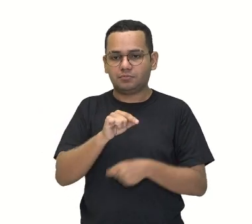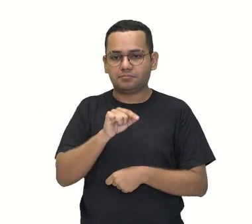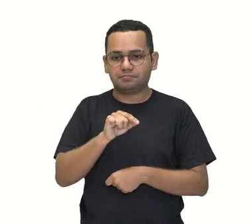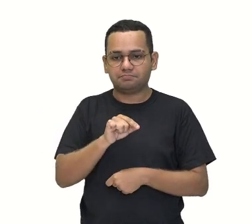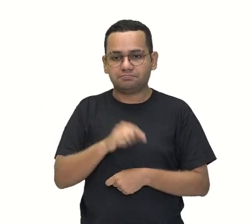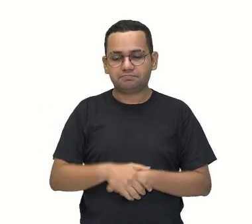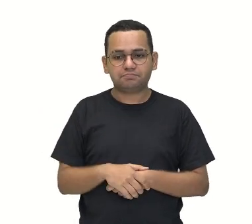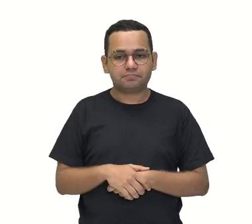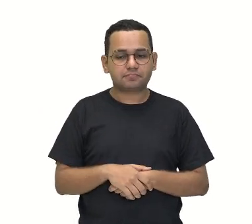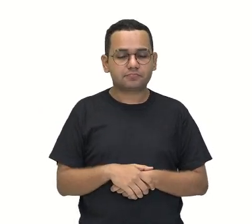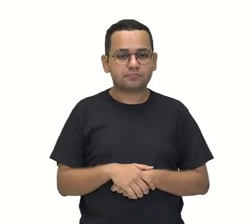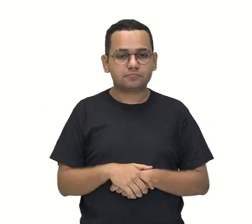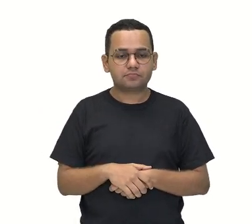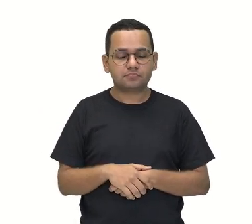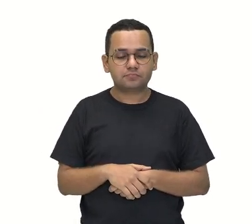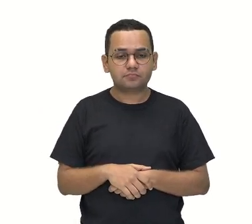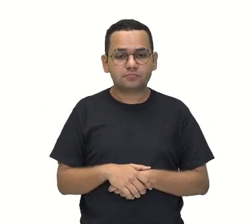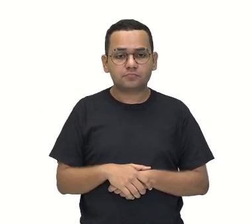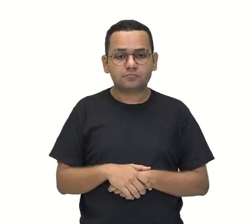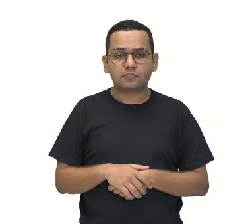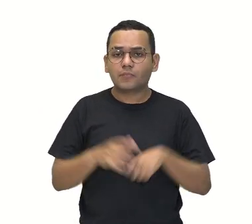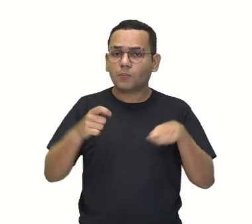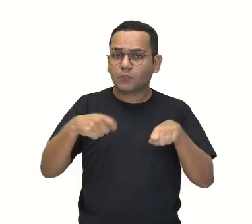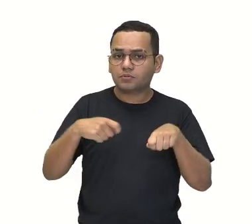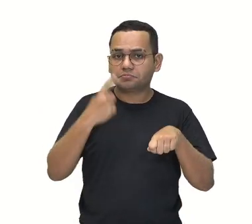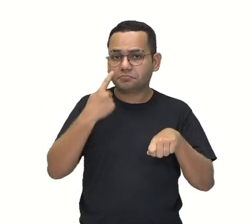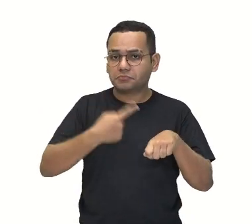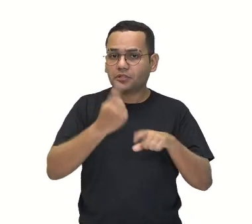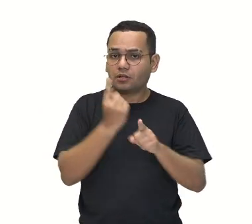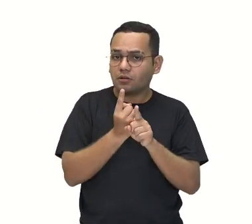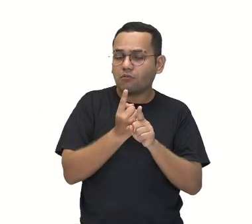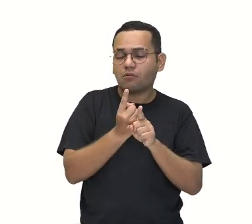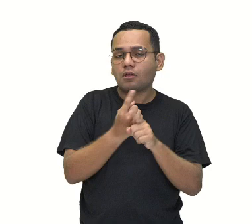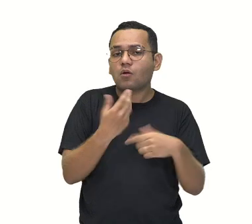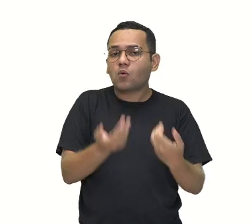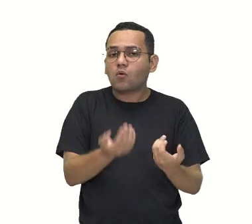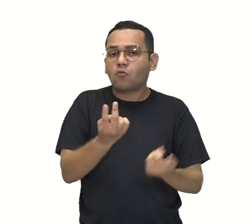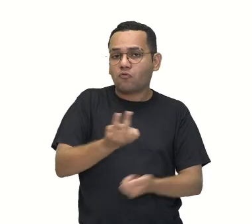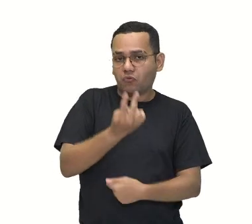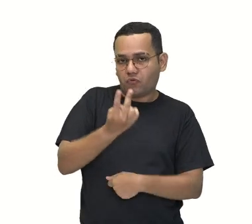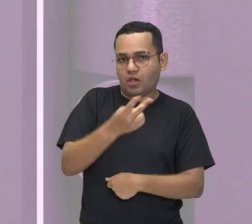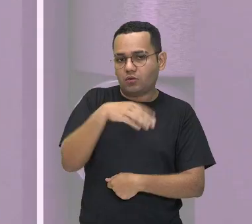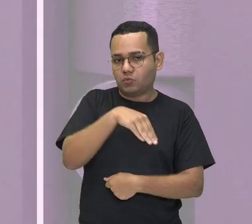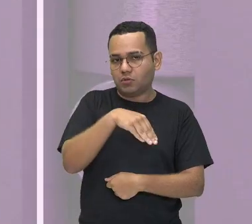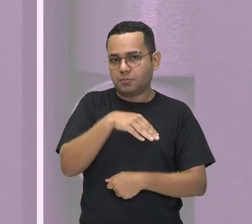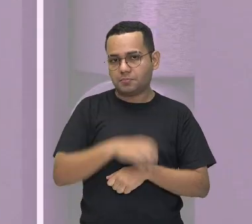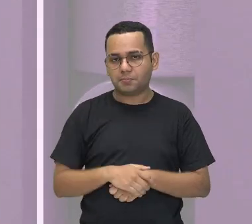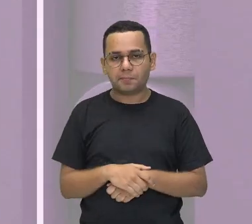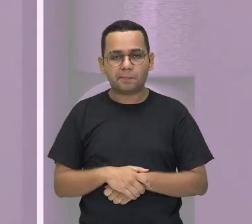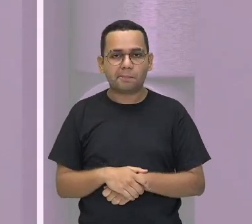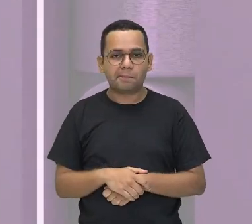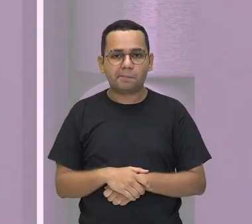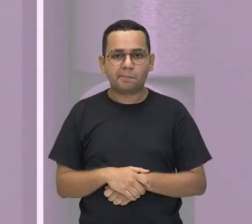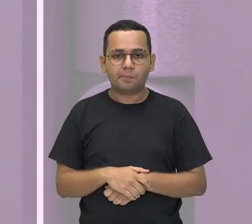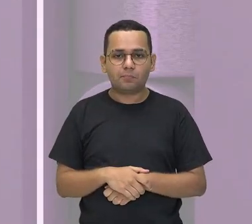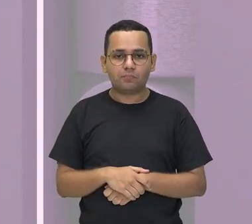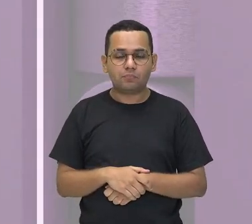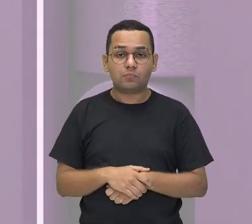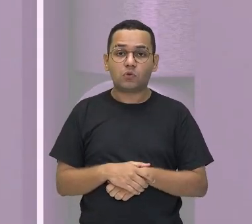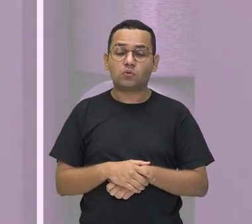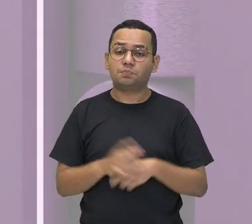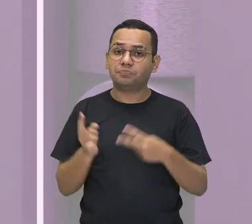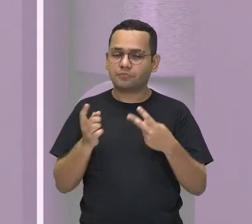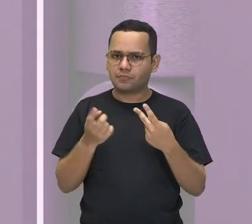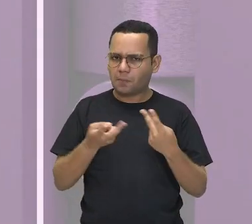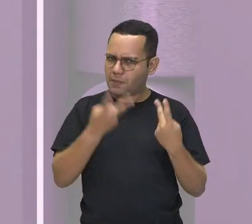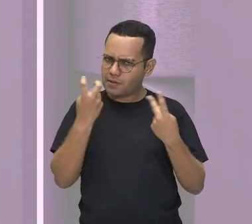Apenas identificar qual é o valor do nosso coeficiente angular, tá bom? Então, são duas etapas.